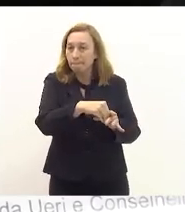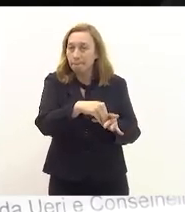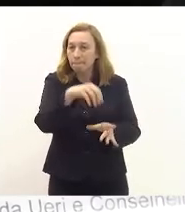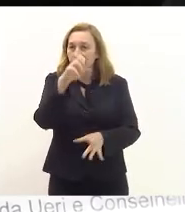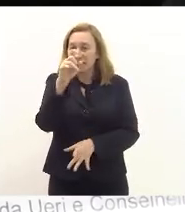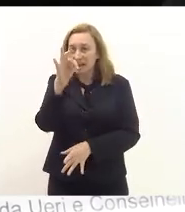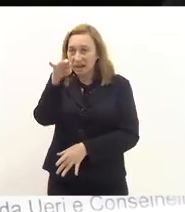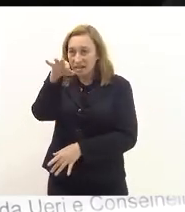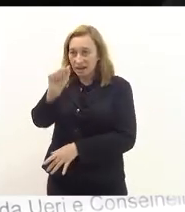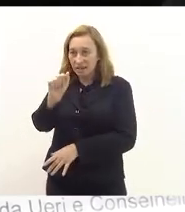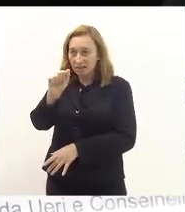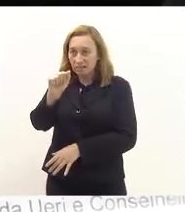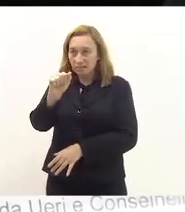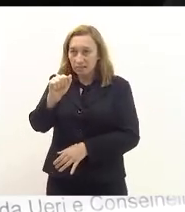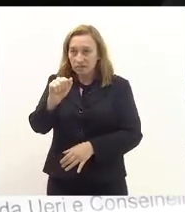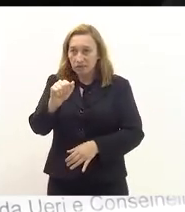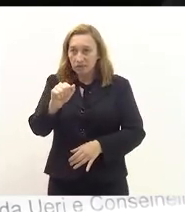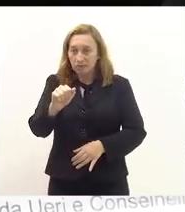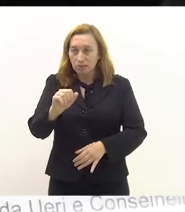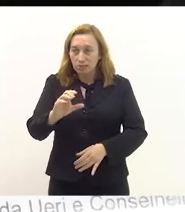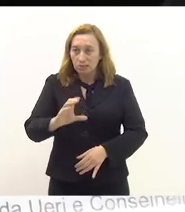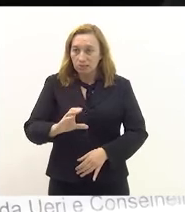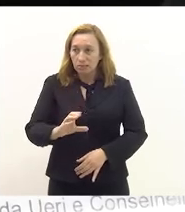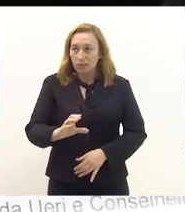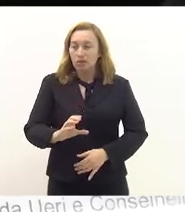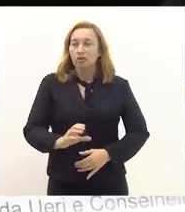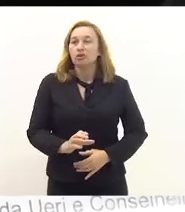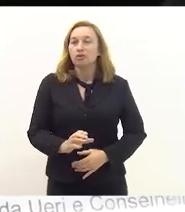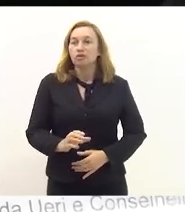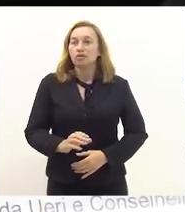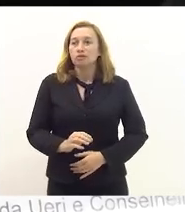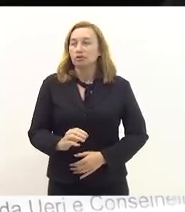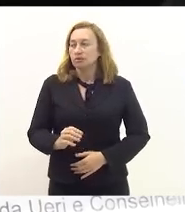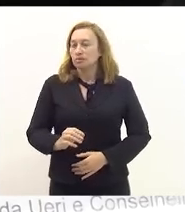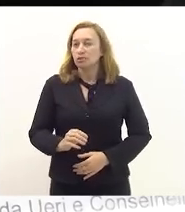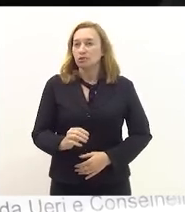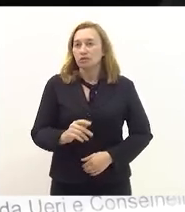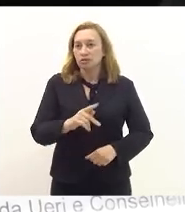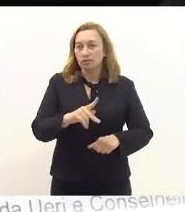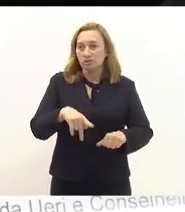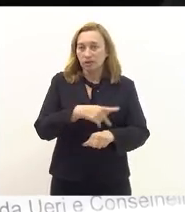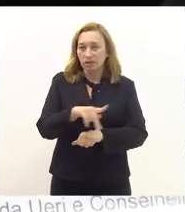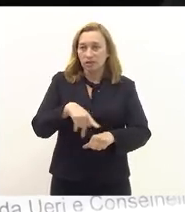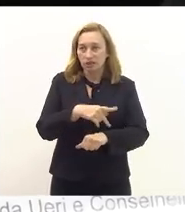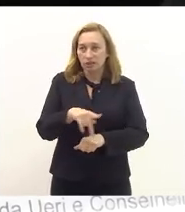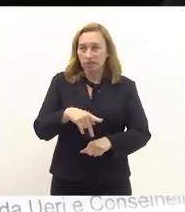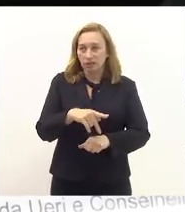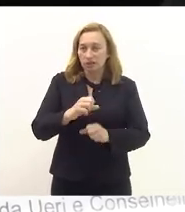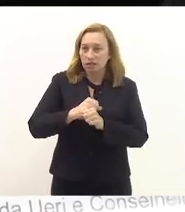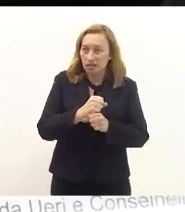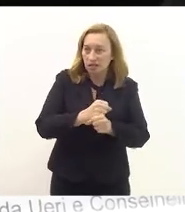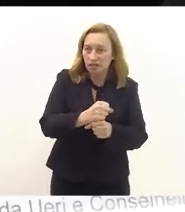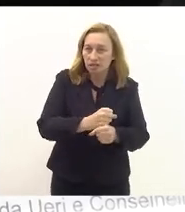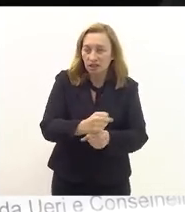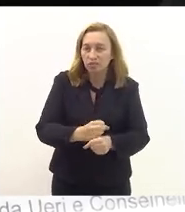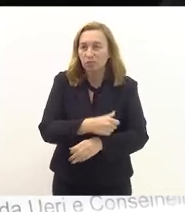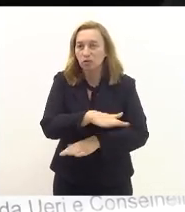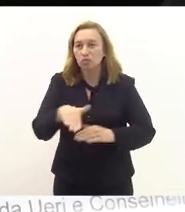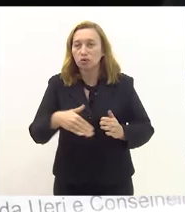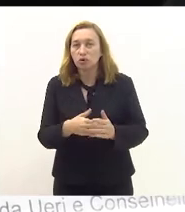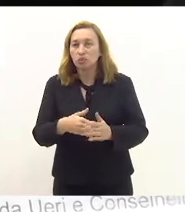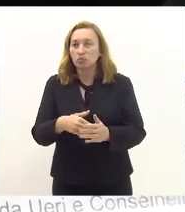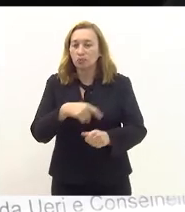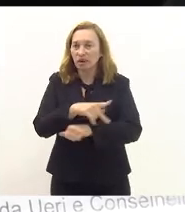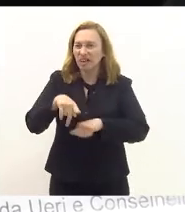dos Heróis da Pátria. E passado todos esses anos, né, graça por todo o país,